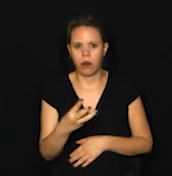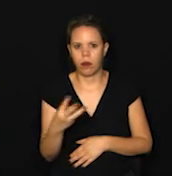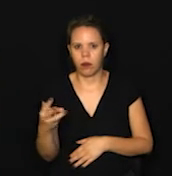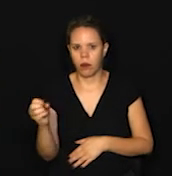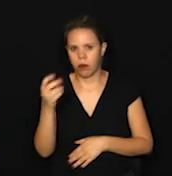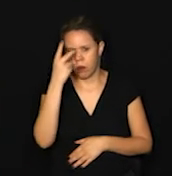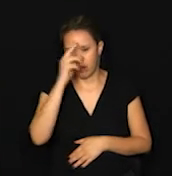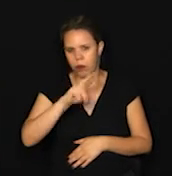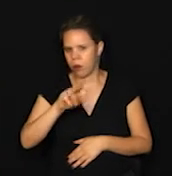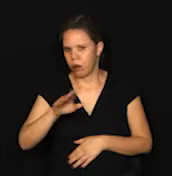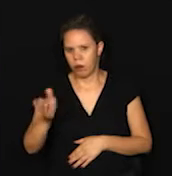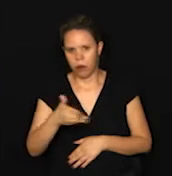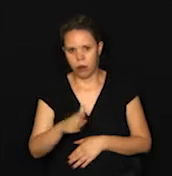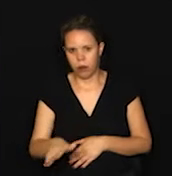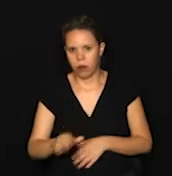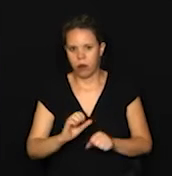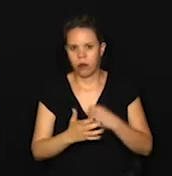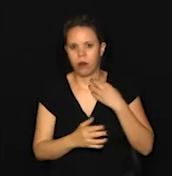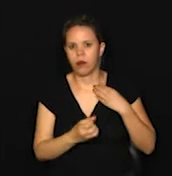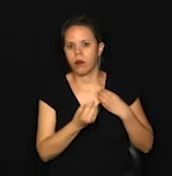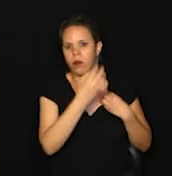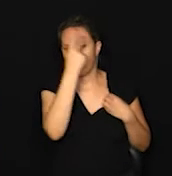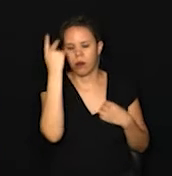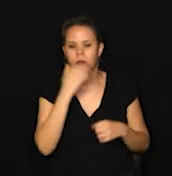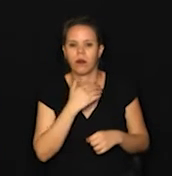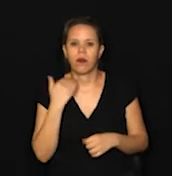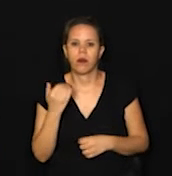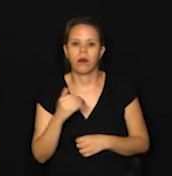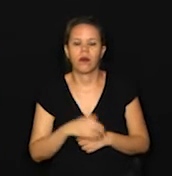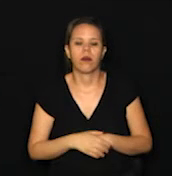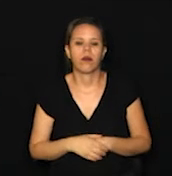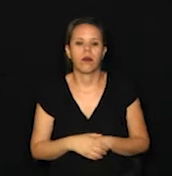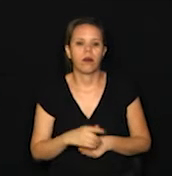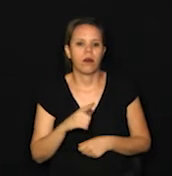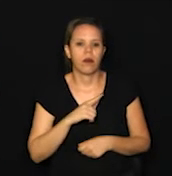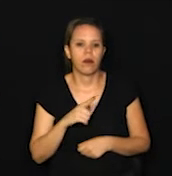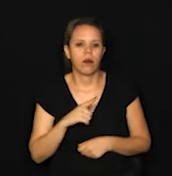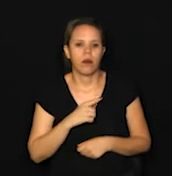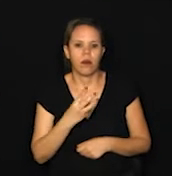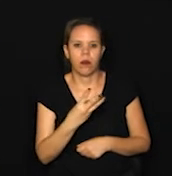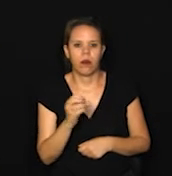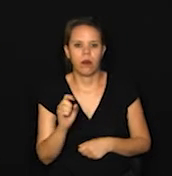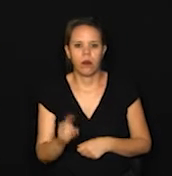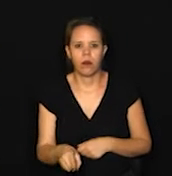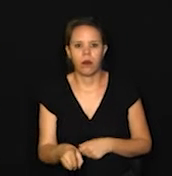64.330 descartados, os óbitos, mas ainda temos, olha,